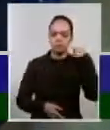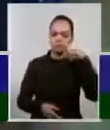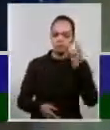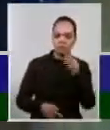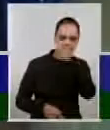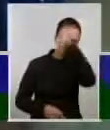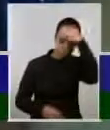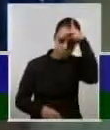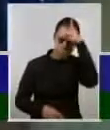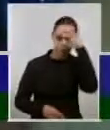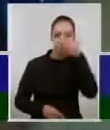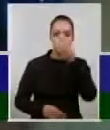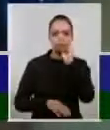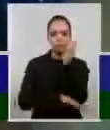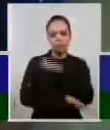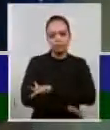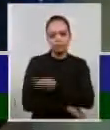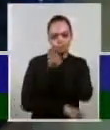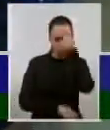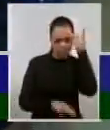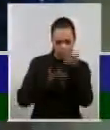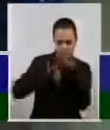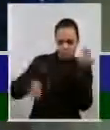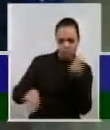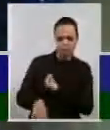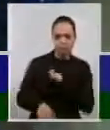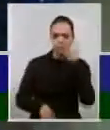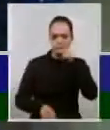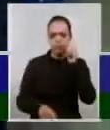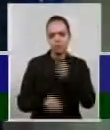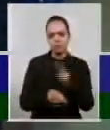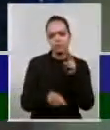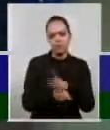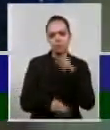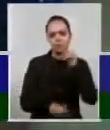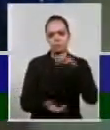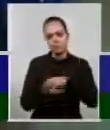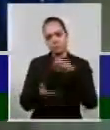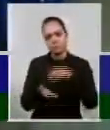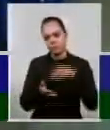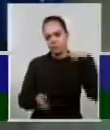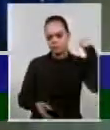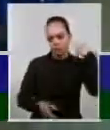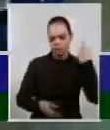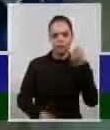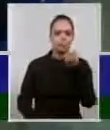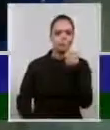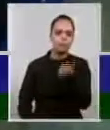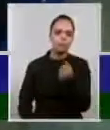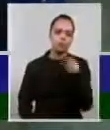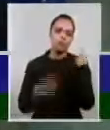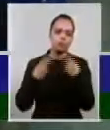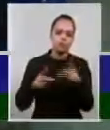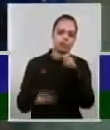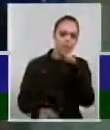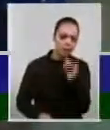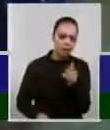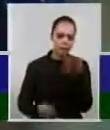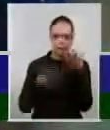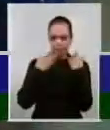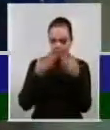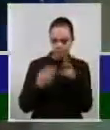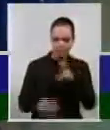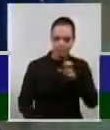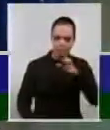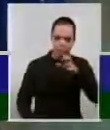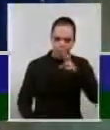Belo Horizonte, é uma pessoa que se afastou da vida pública para cuidar de uma banca de advocacia de grande sucesso. O seu pai, o Pimenta da